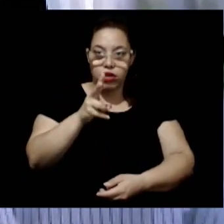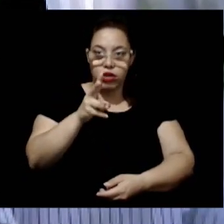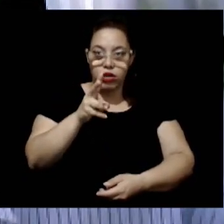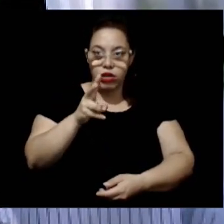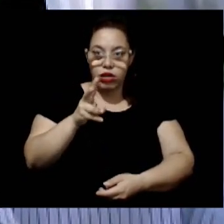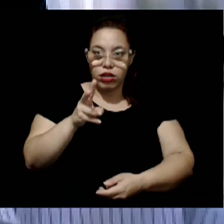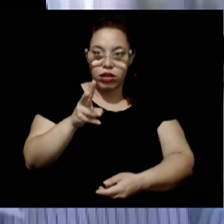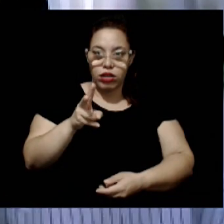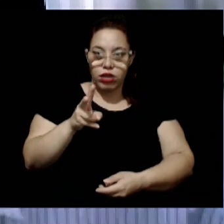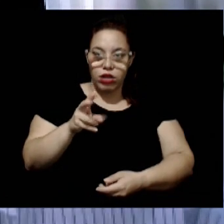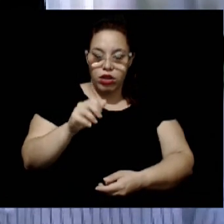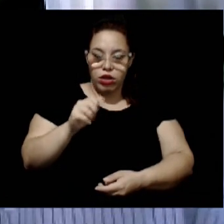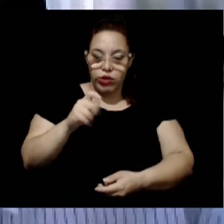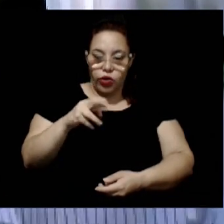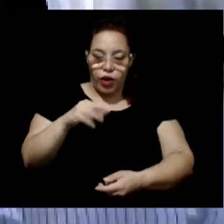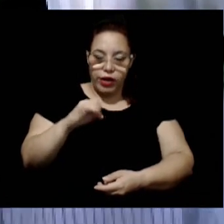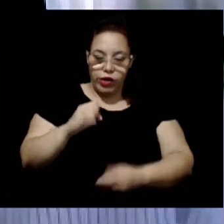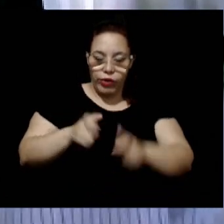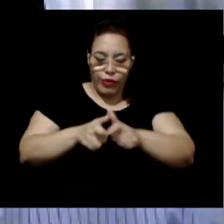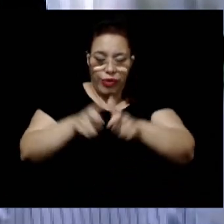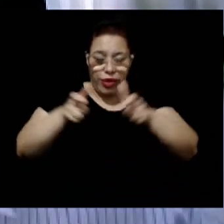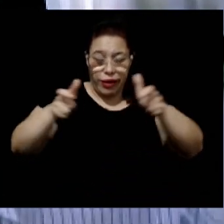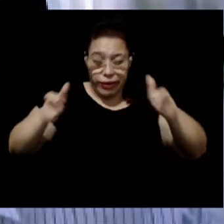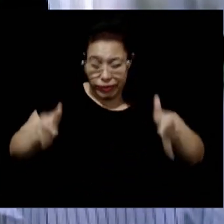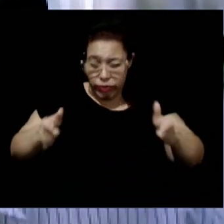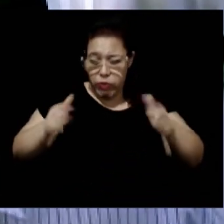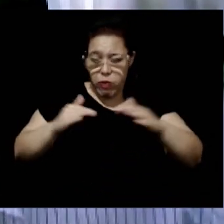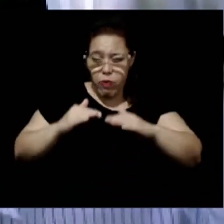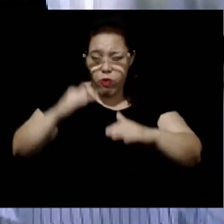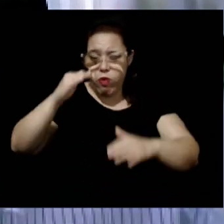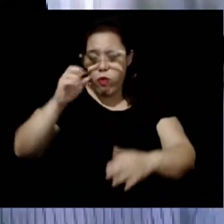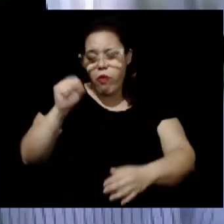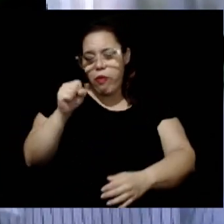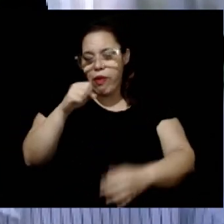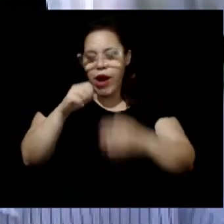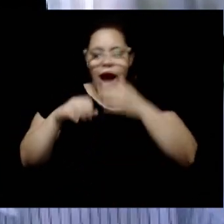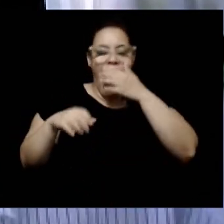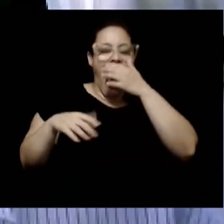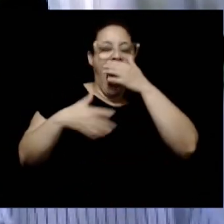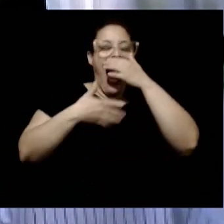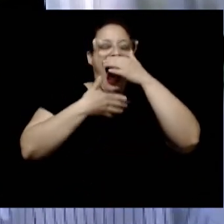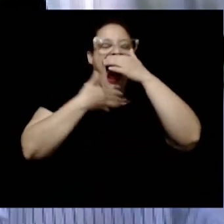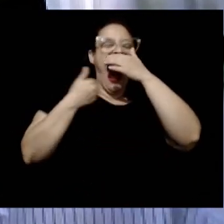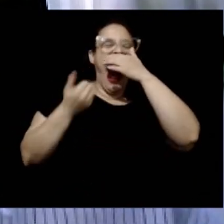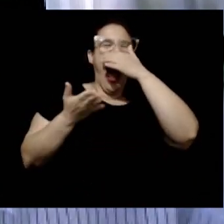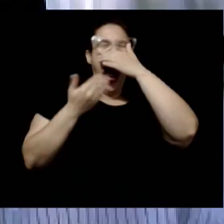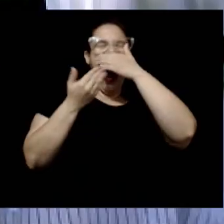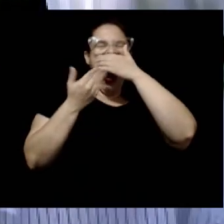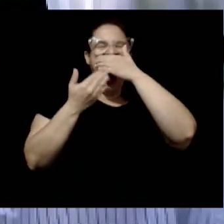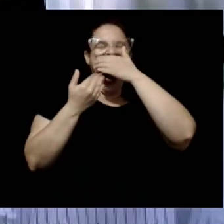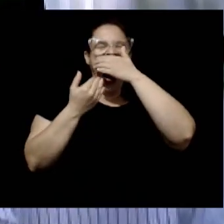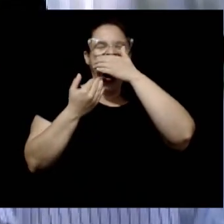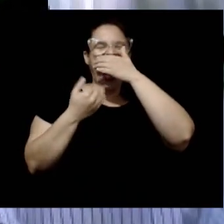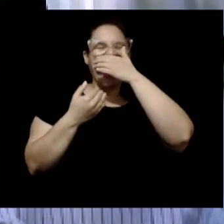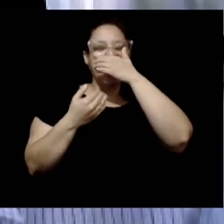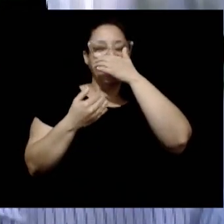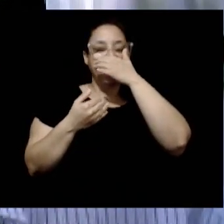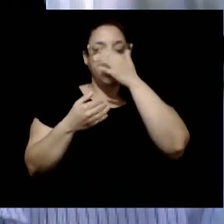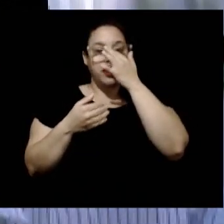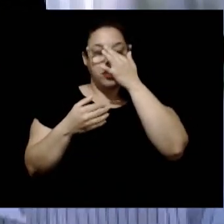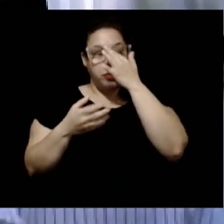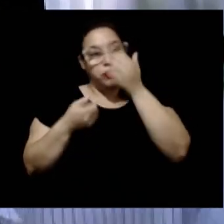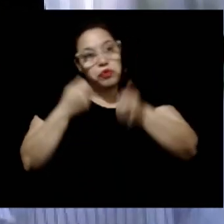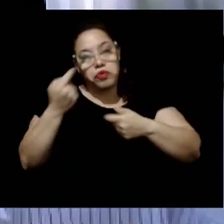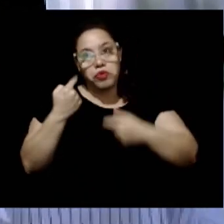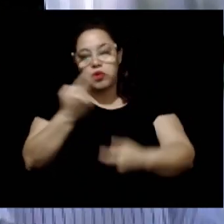muito elevado, né? Mas, sim, melhorando a alimentação e o estilo de vida, e não é só questão de dieta,